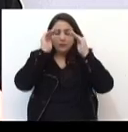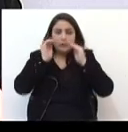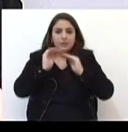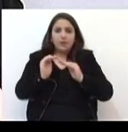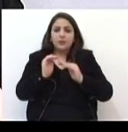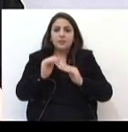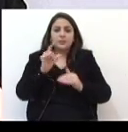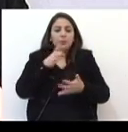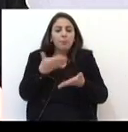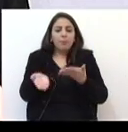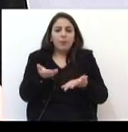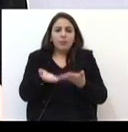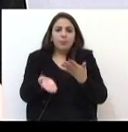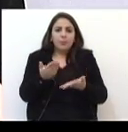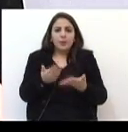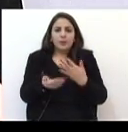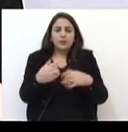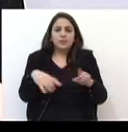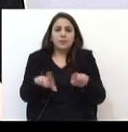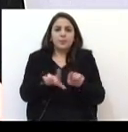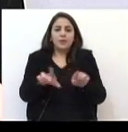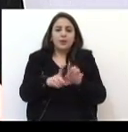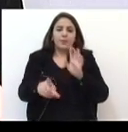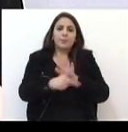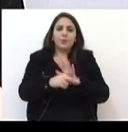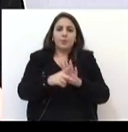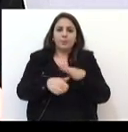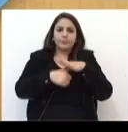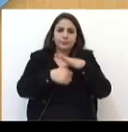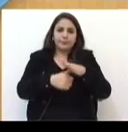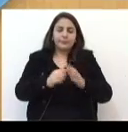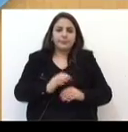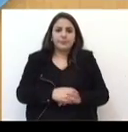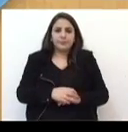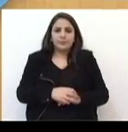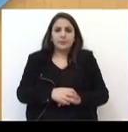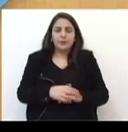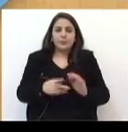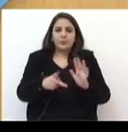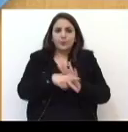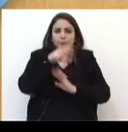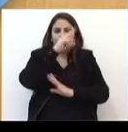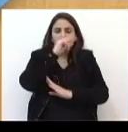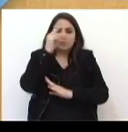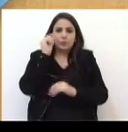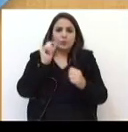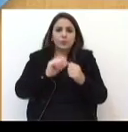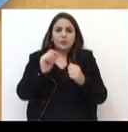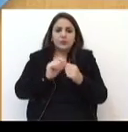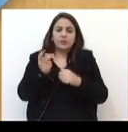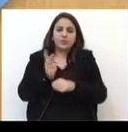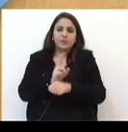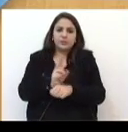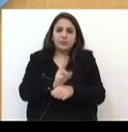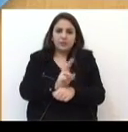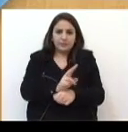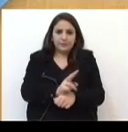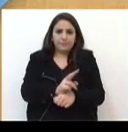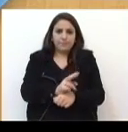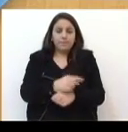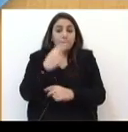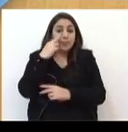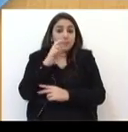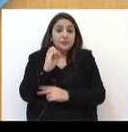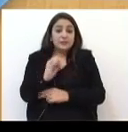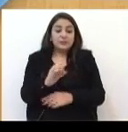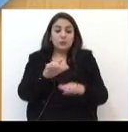e acaba se perdendo, inclusive, a própria autoridade. Cabe ao poder público realizar a fiscalização